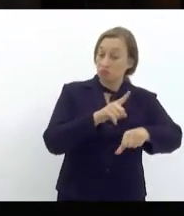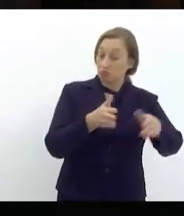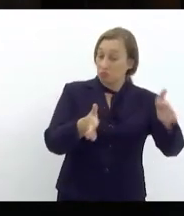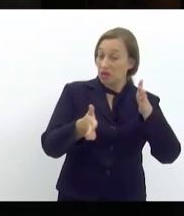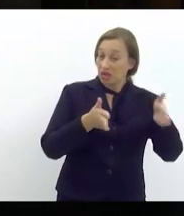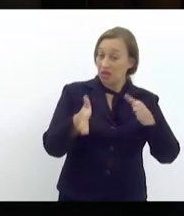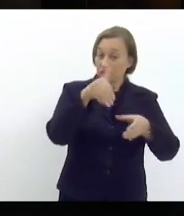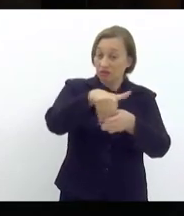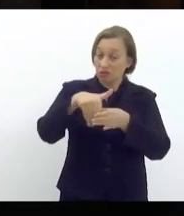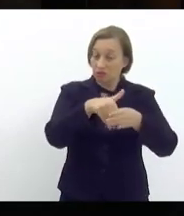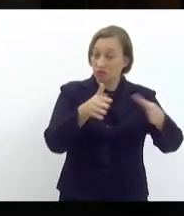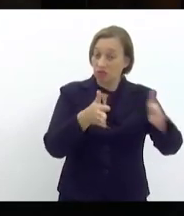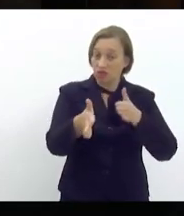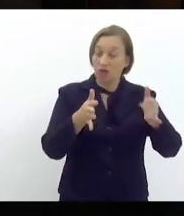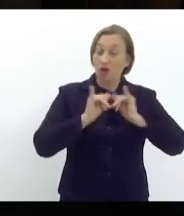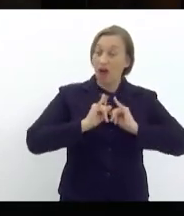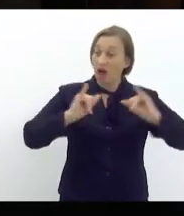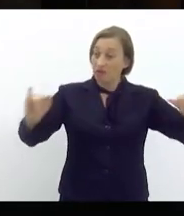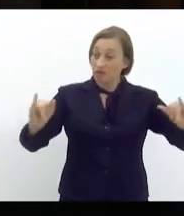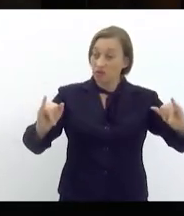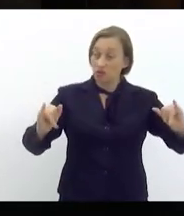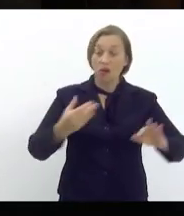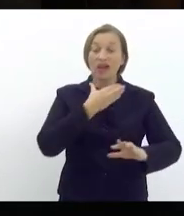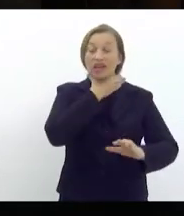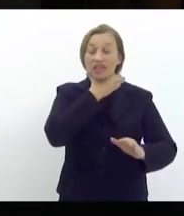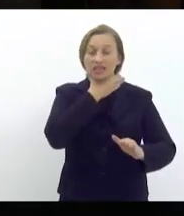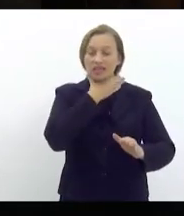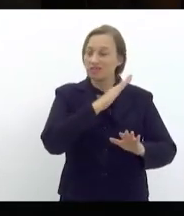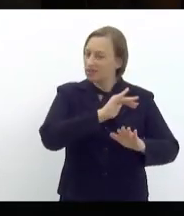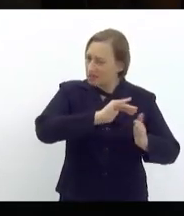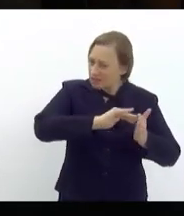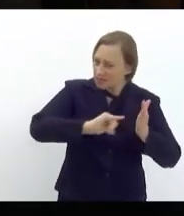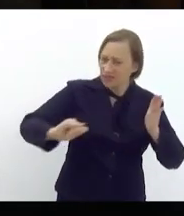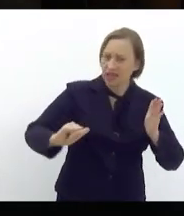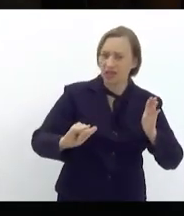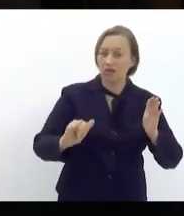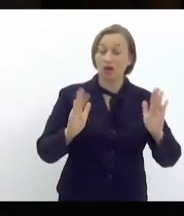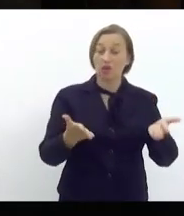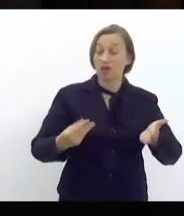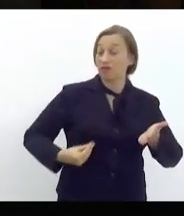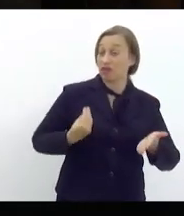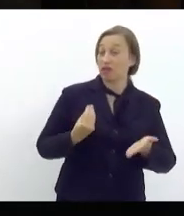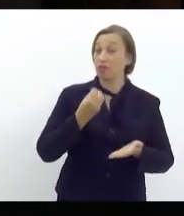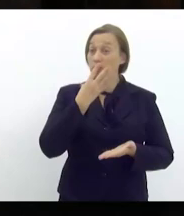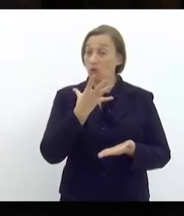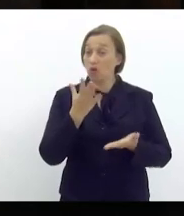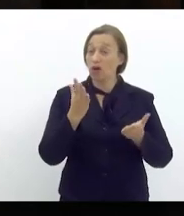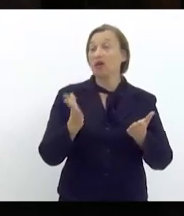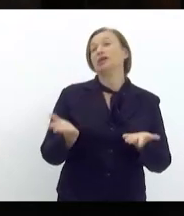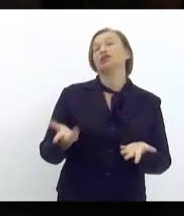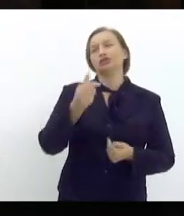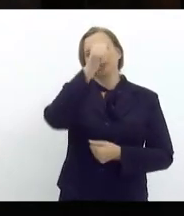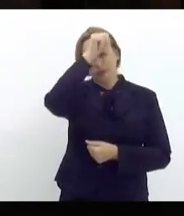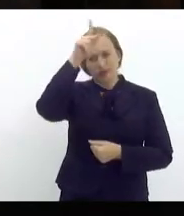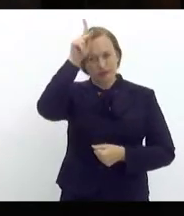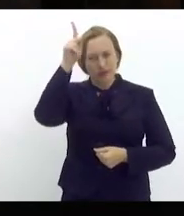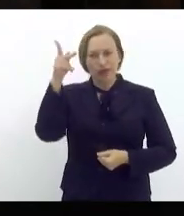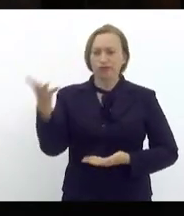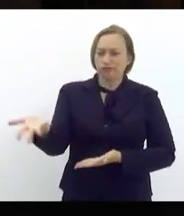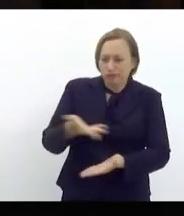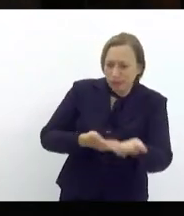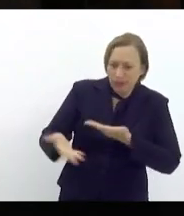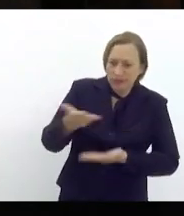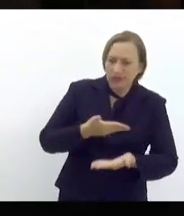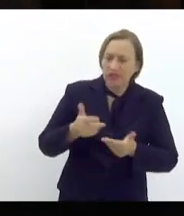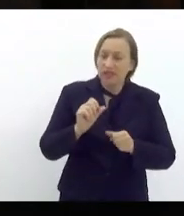do Rio tinha saído da crise que a venda da CEDAI foi um bom negócio e os prefeitos da sua base aliada em maioria estão reproduzindo